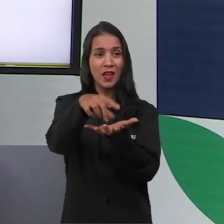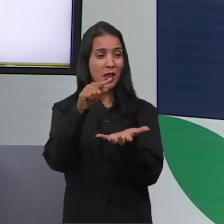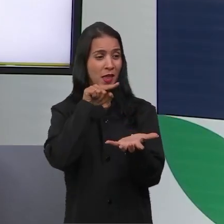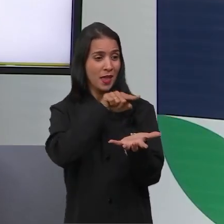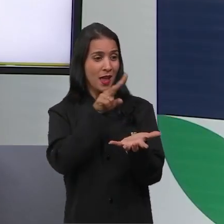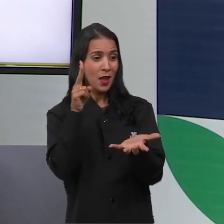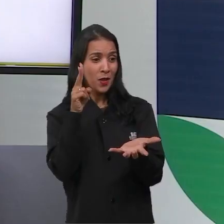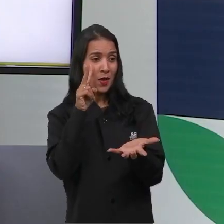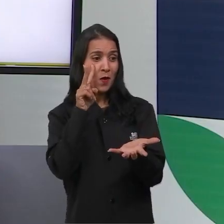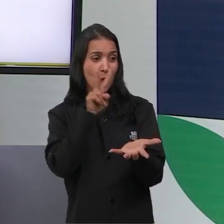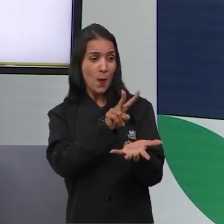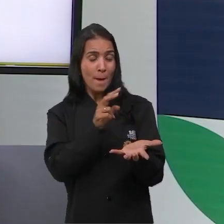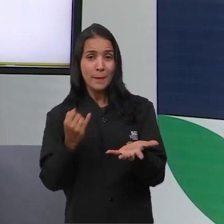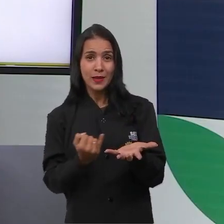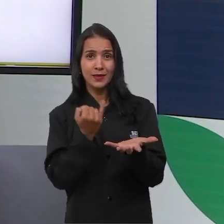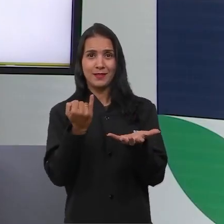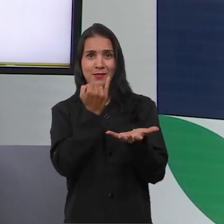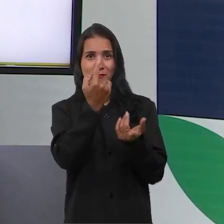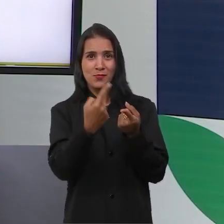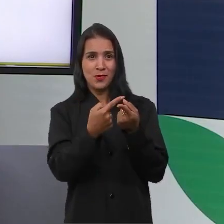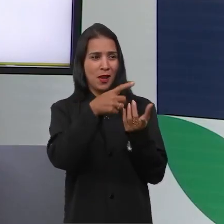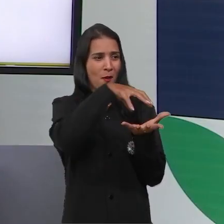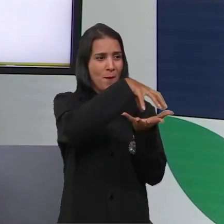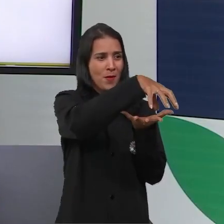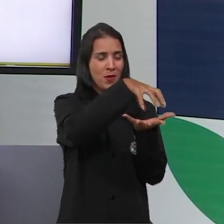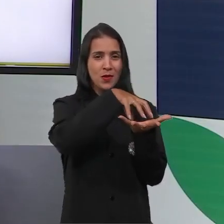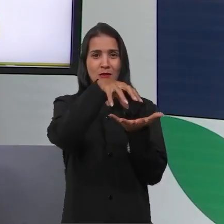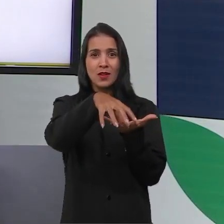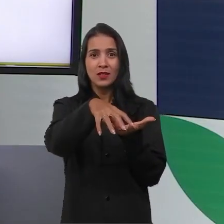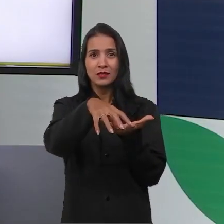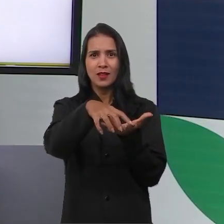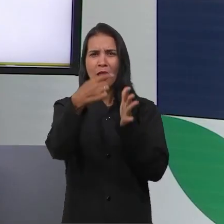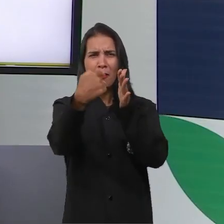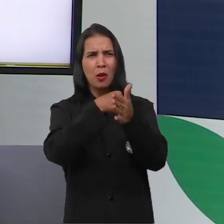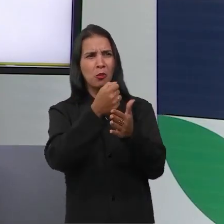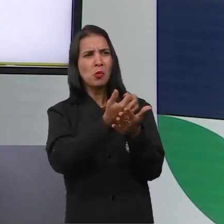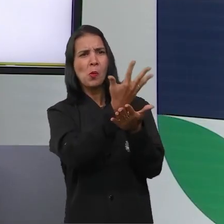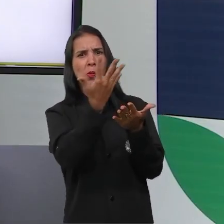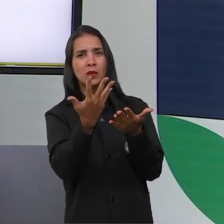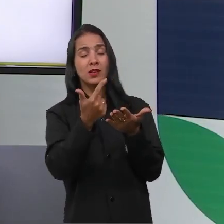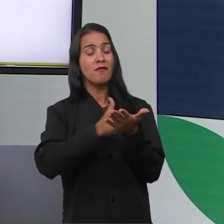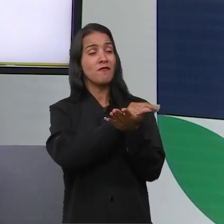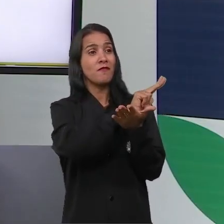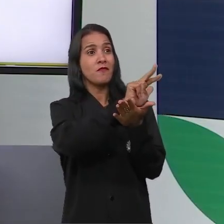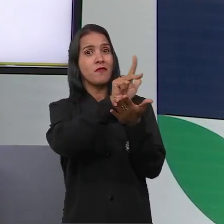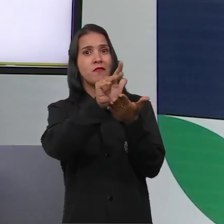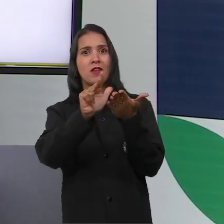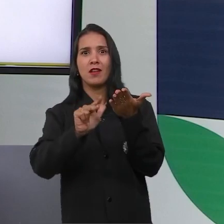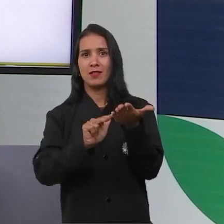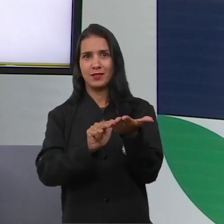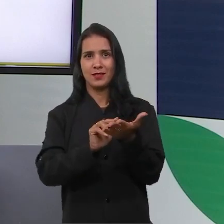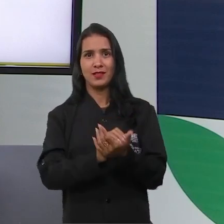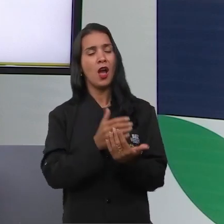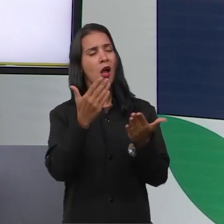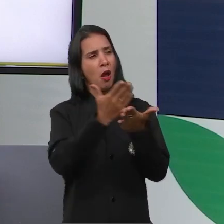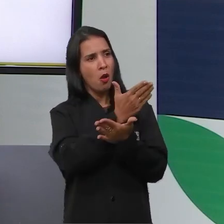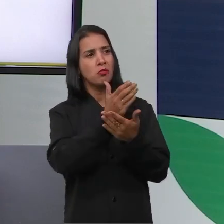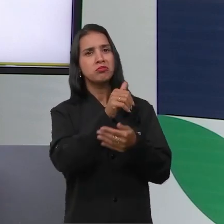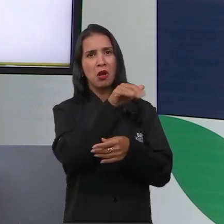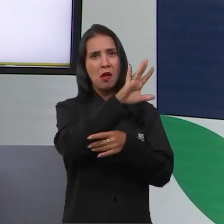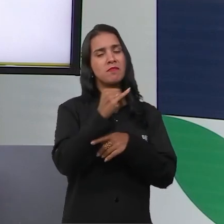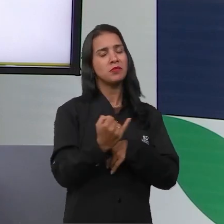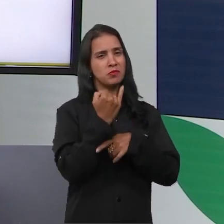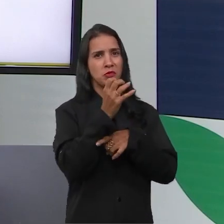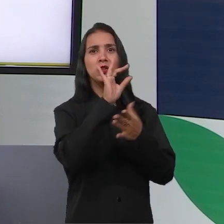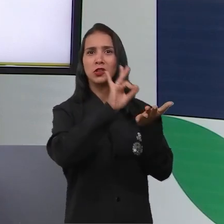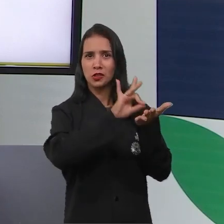importância. Quantas cidades, professor? Centenas. Algumas mais importantes,